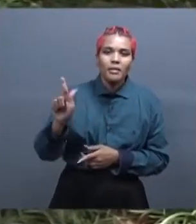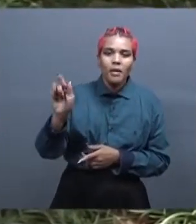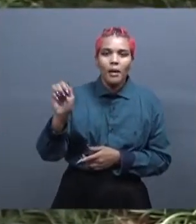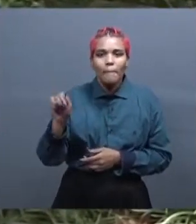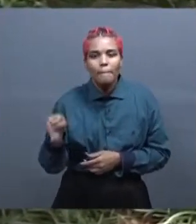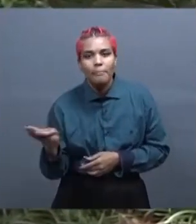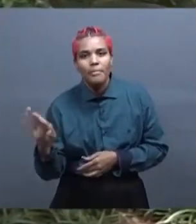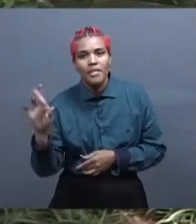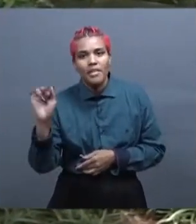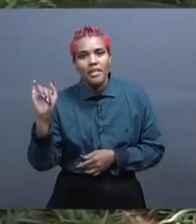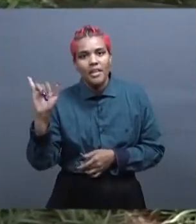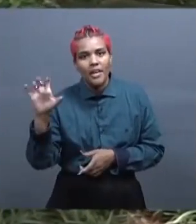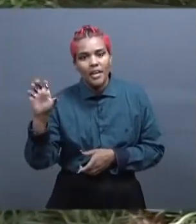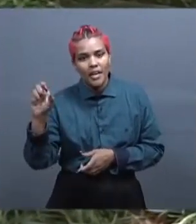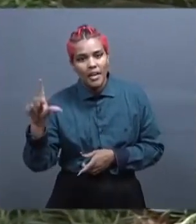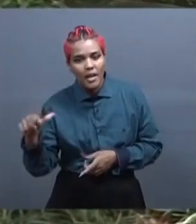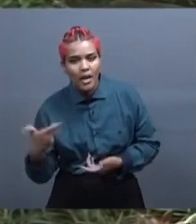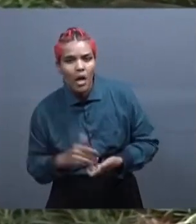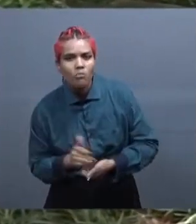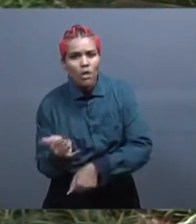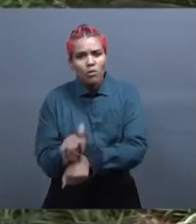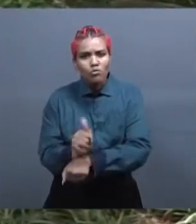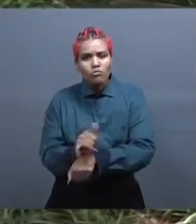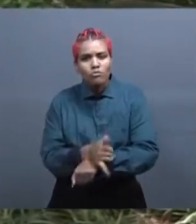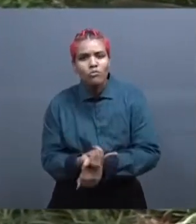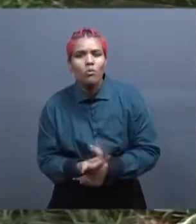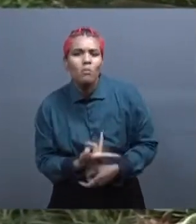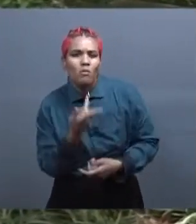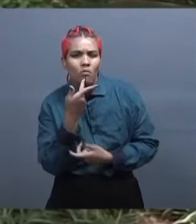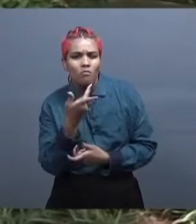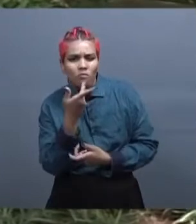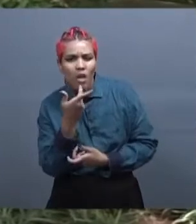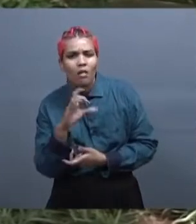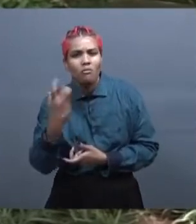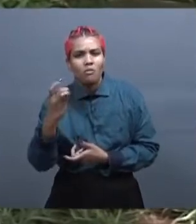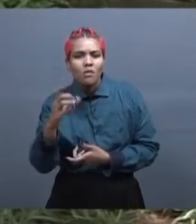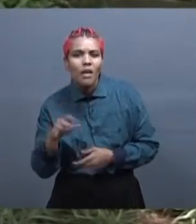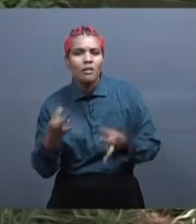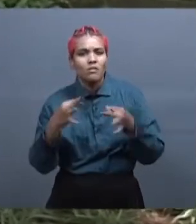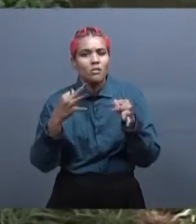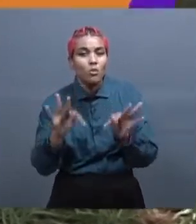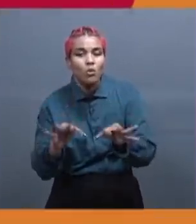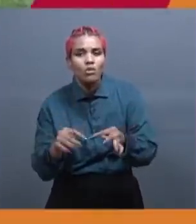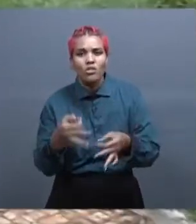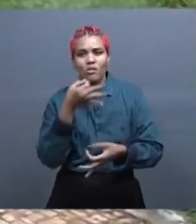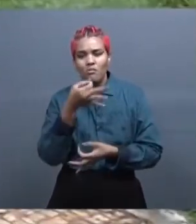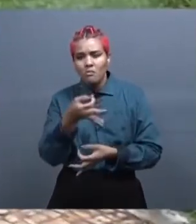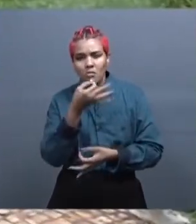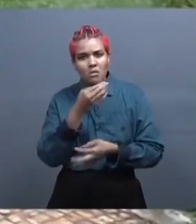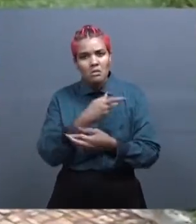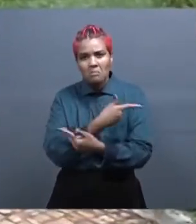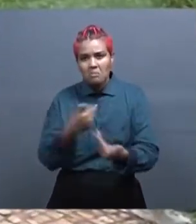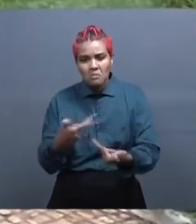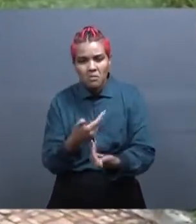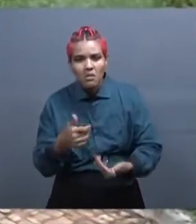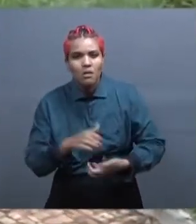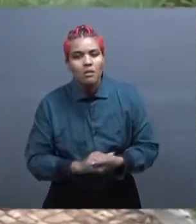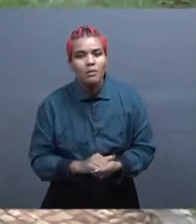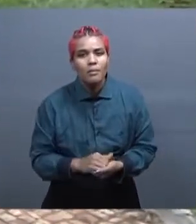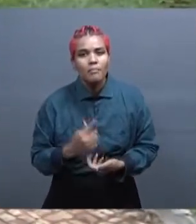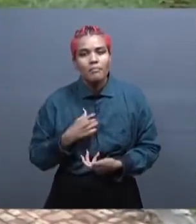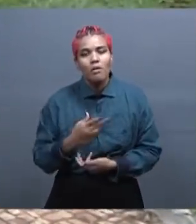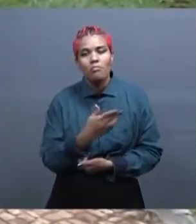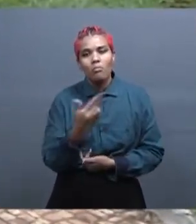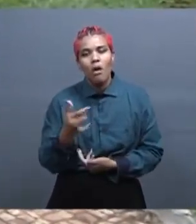mundo é no youtube fala sobre ciência e tecnologia dicas geral meu nome é igor e minha dica é